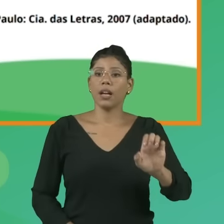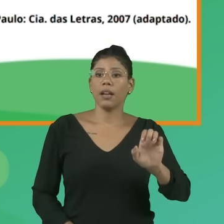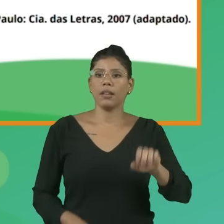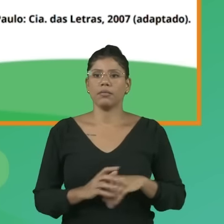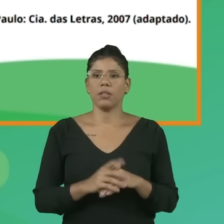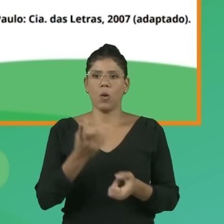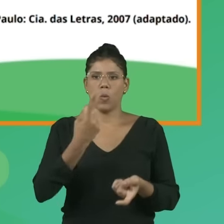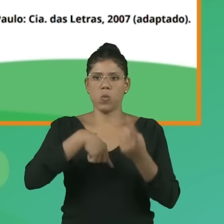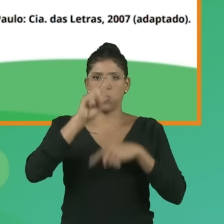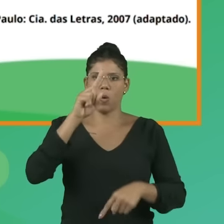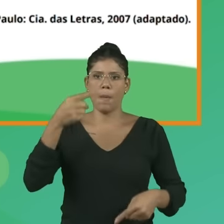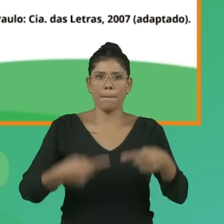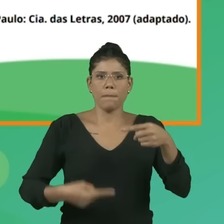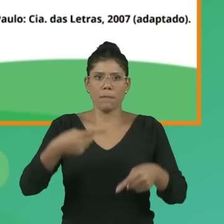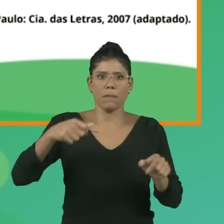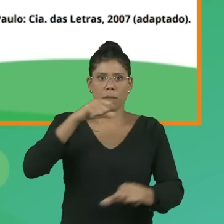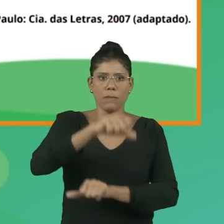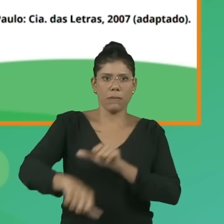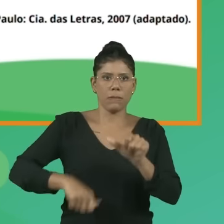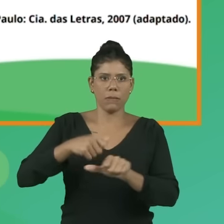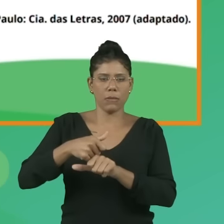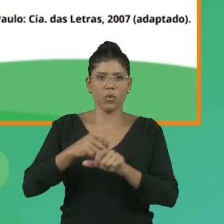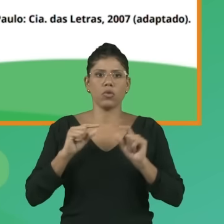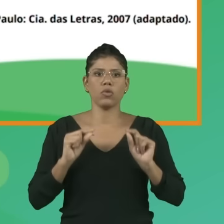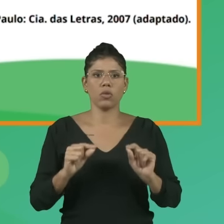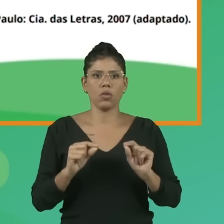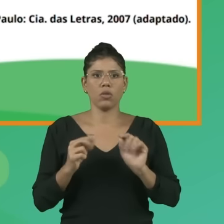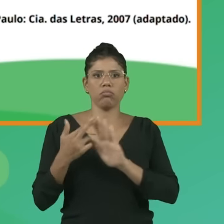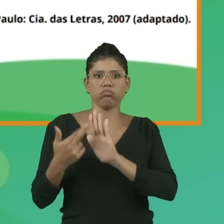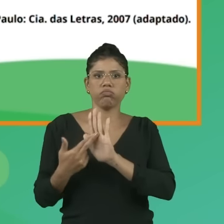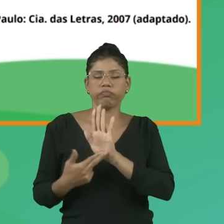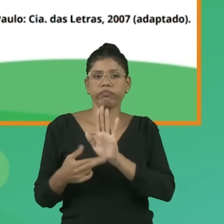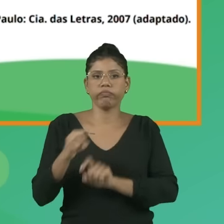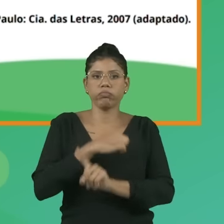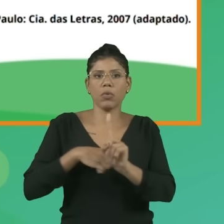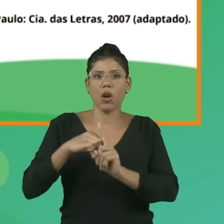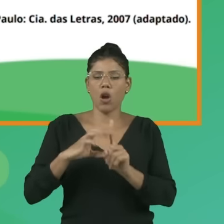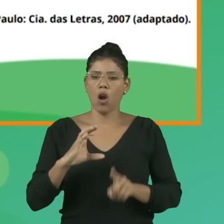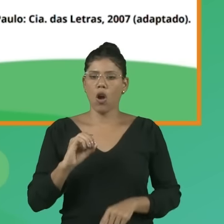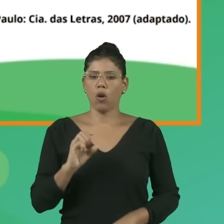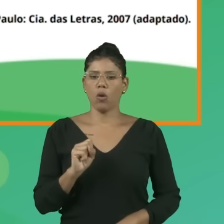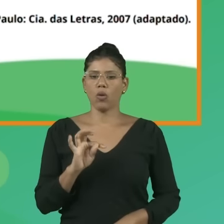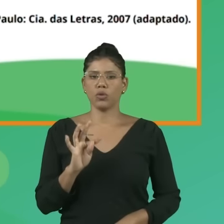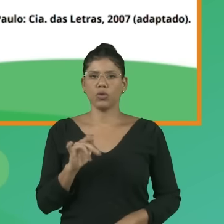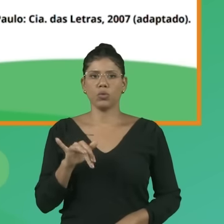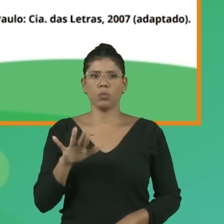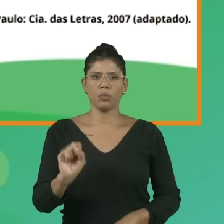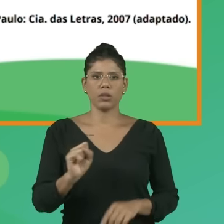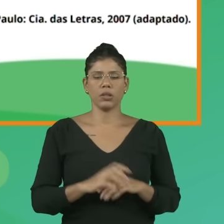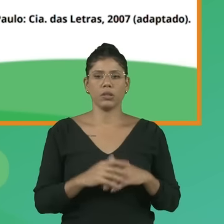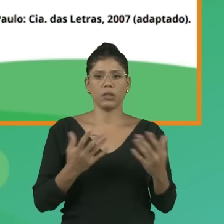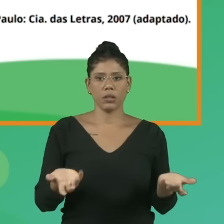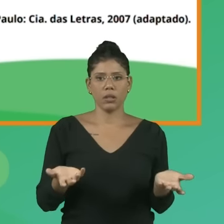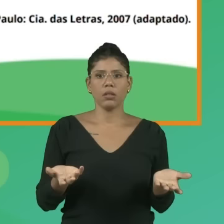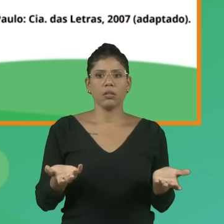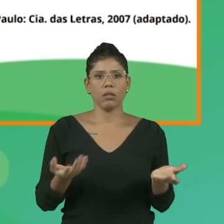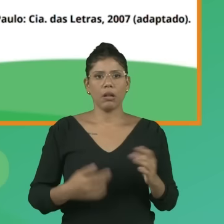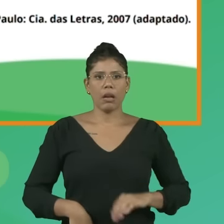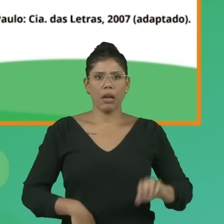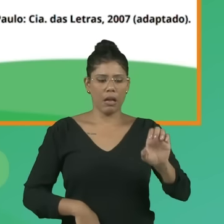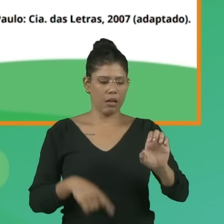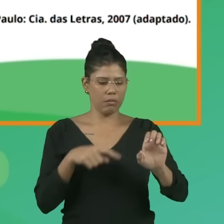transformação política e modificação de costumes. Então, transformação política e modificação de costumes.